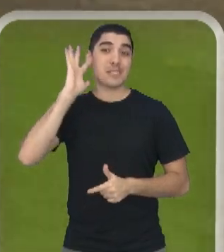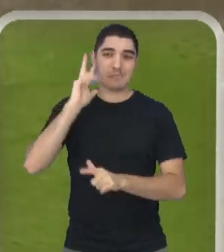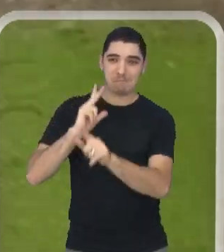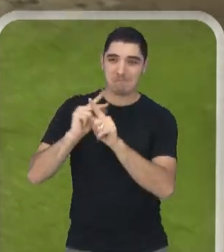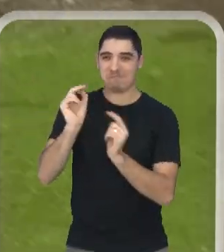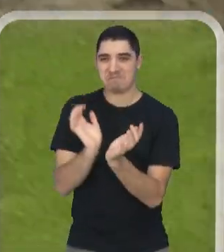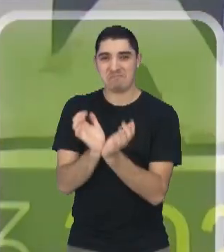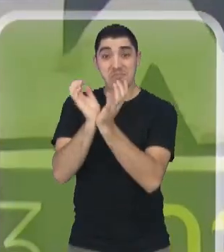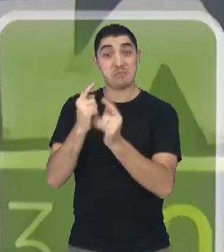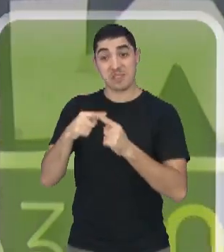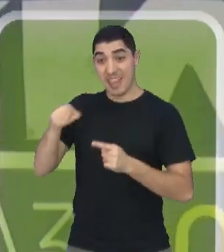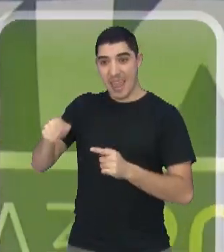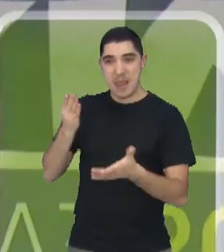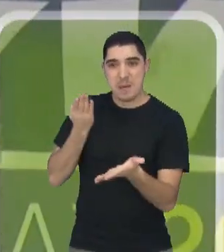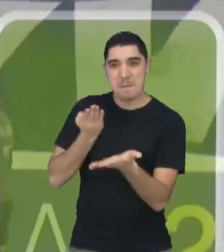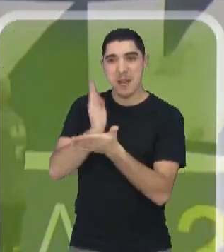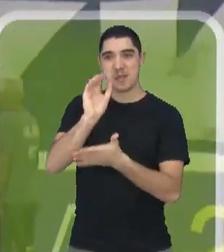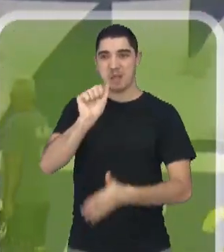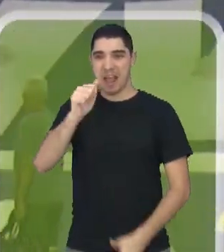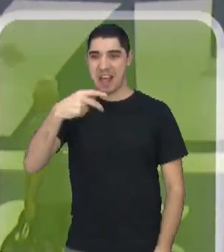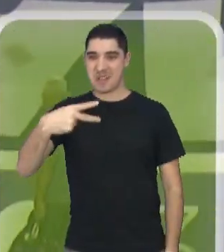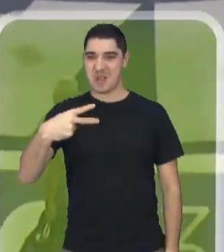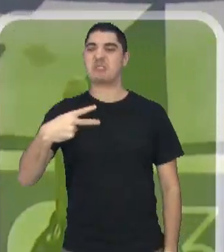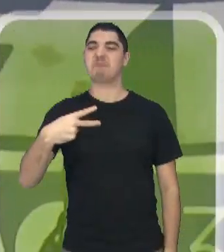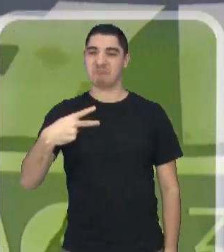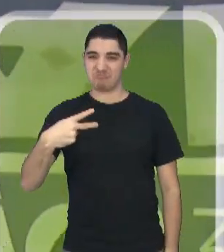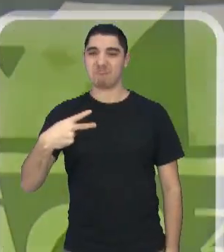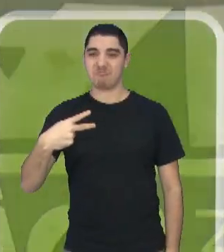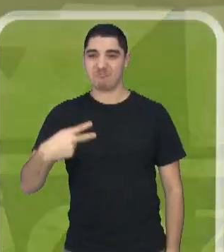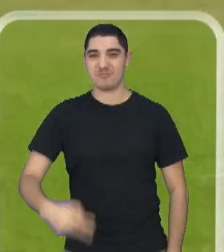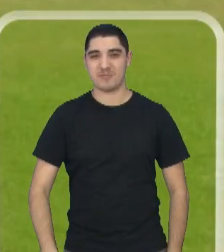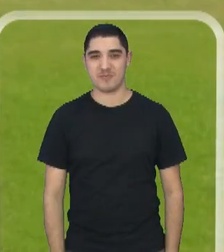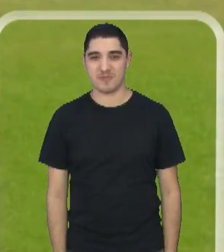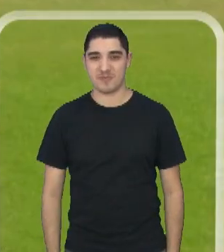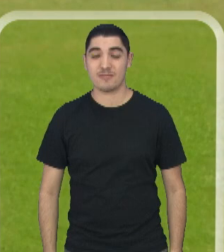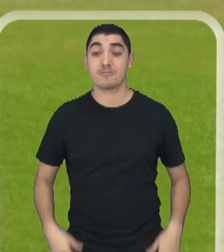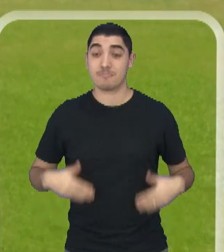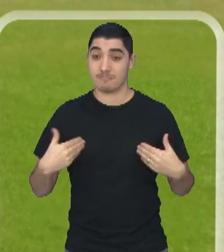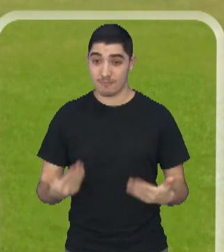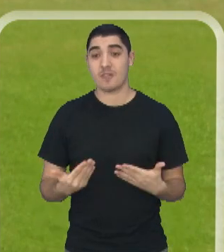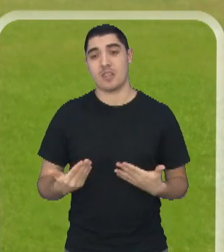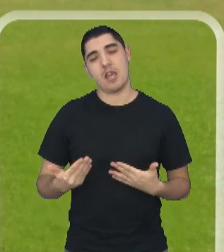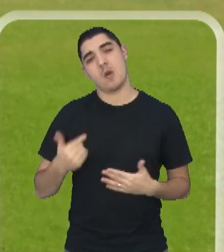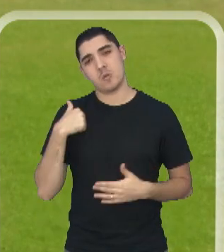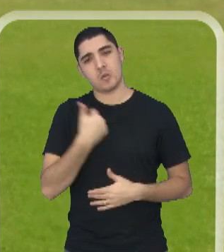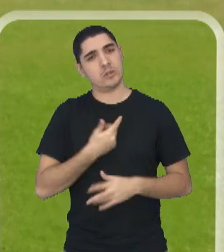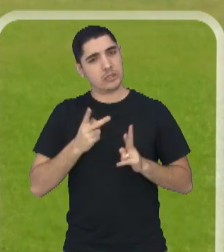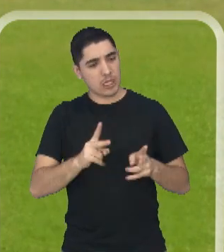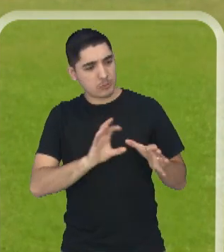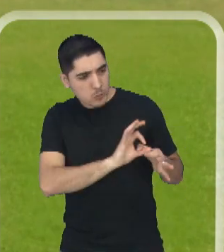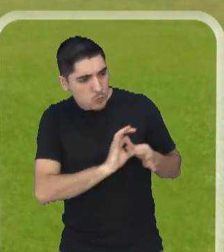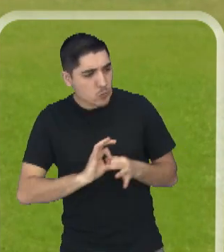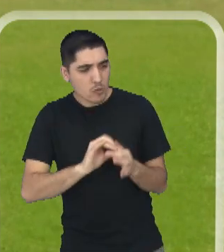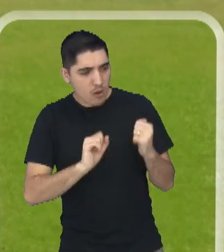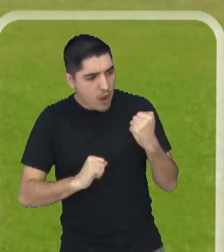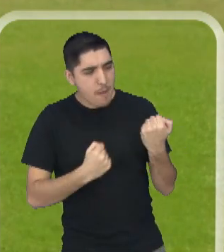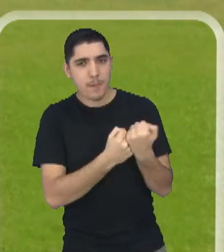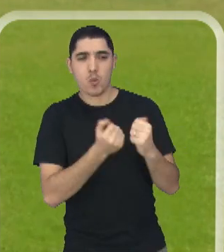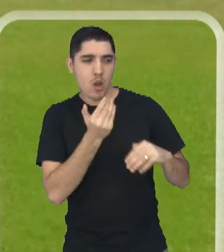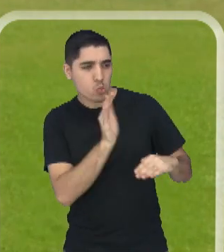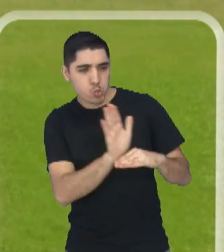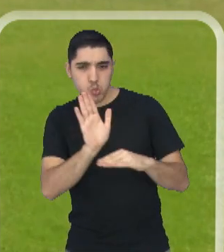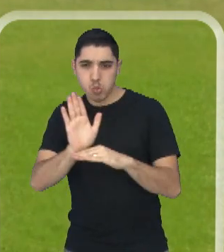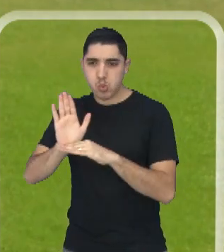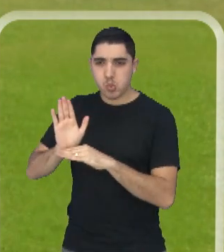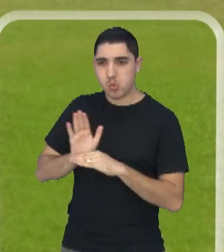ficou marcada pela superação até aqui. A gente está sempre se apoiando, sempre se ajudando muito, que eu acho que é o mais importante,